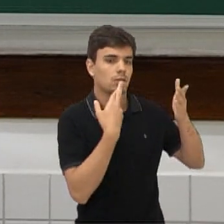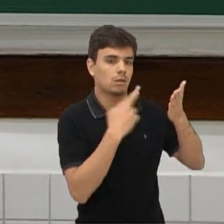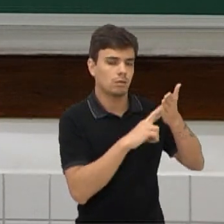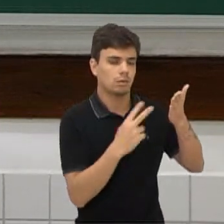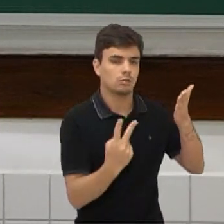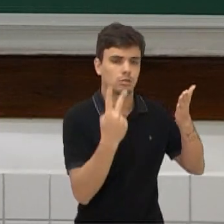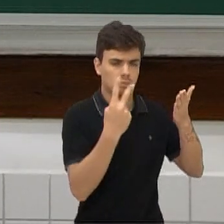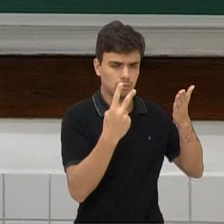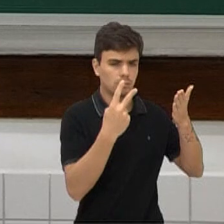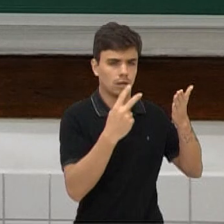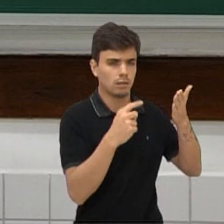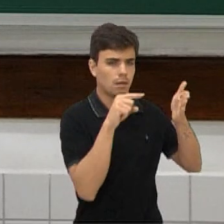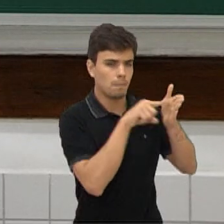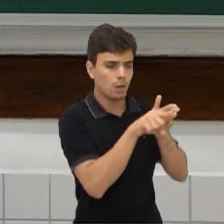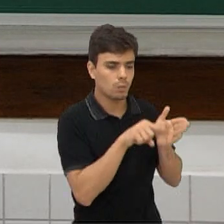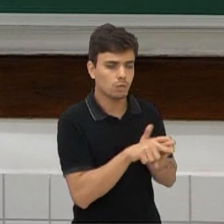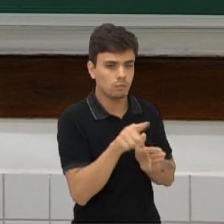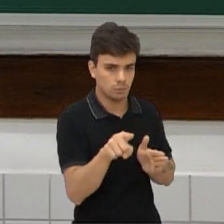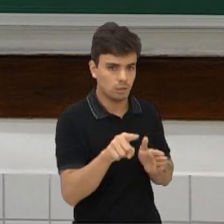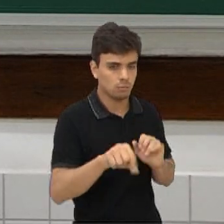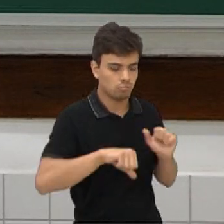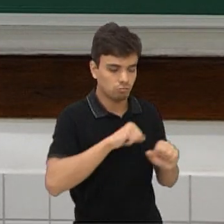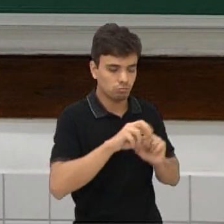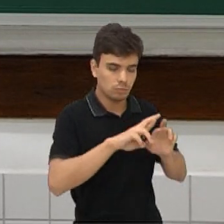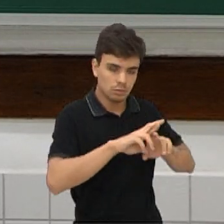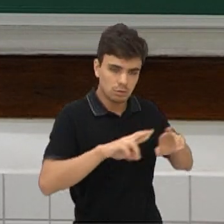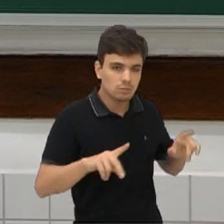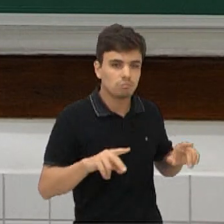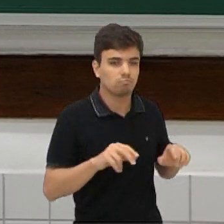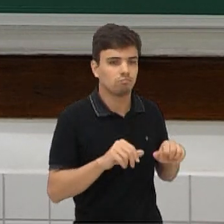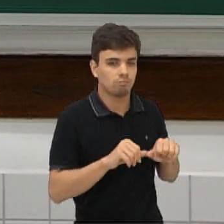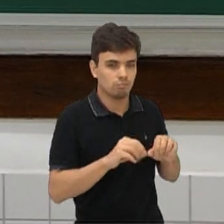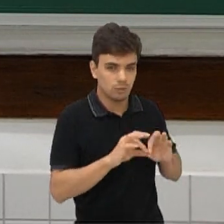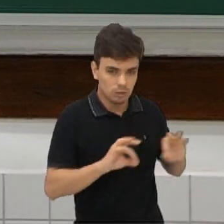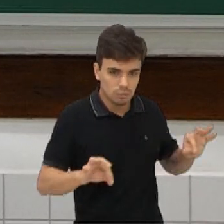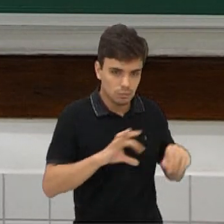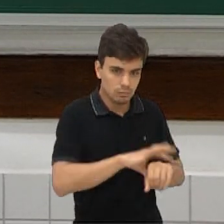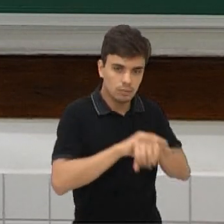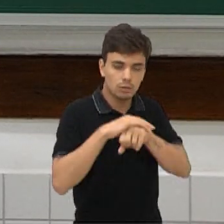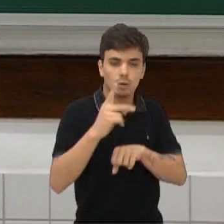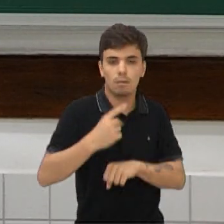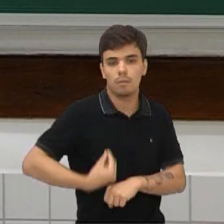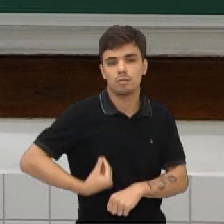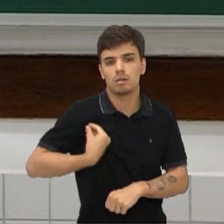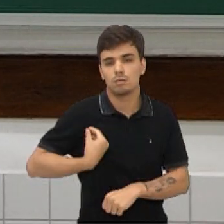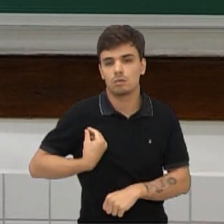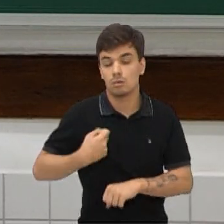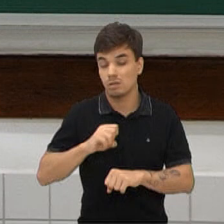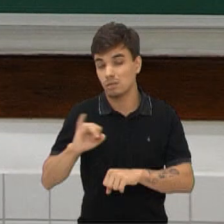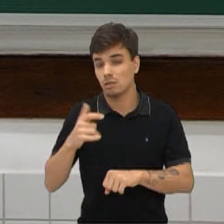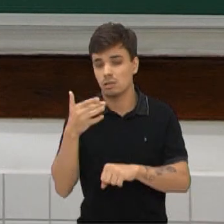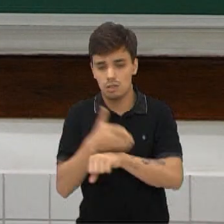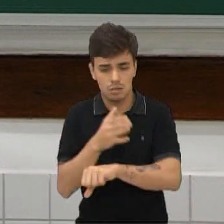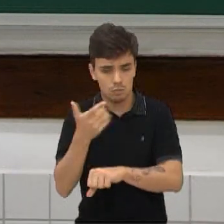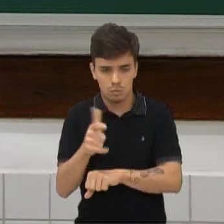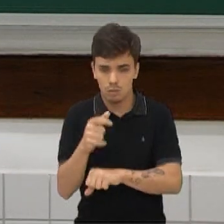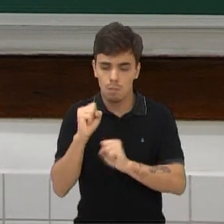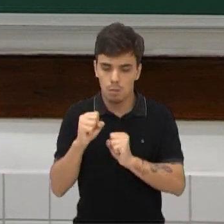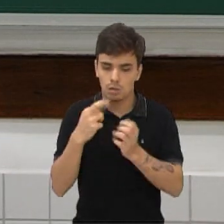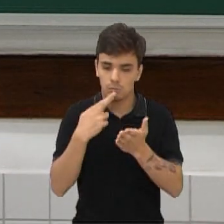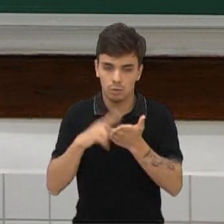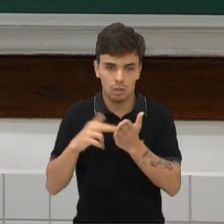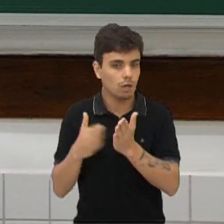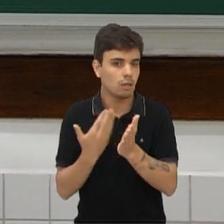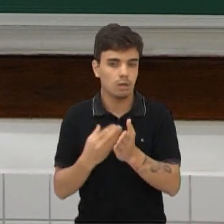aquelas 2 questõezinhas que eu deixei para você, muito simples, garante a tua presença de hoje. Não tenho acesso, professora? Faz no caderno, leva lá na tua